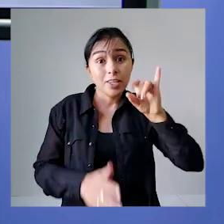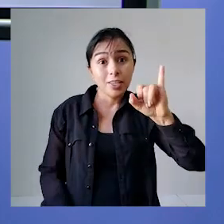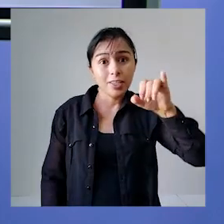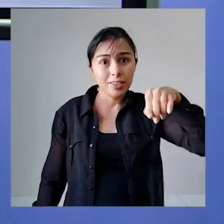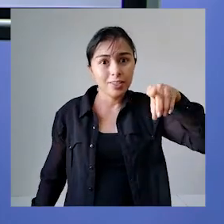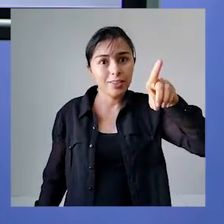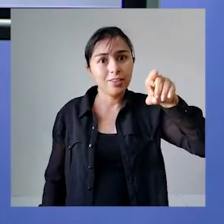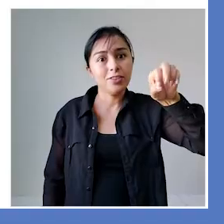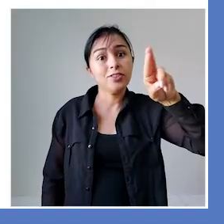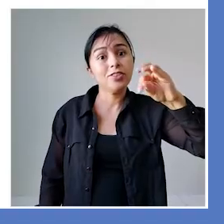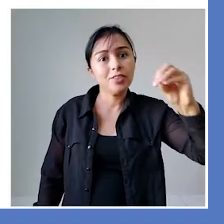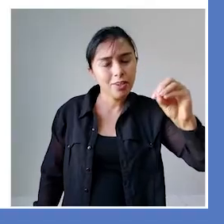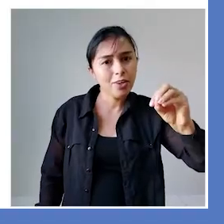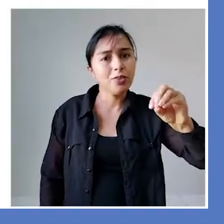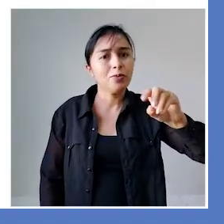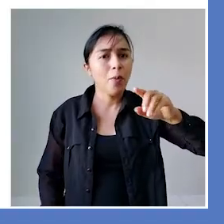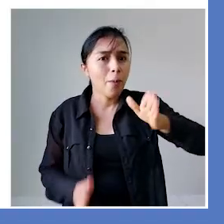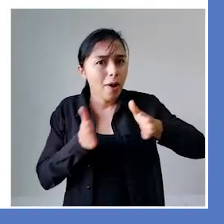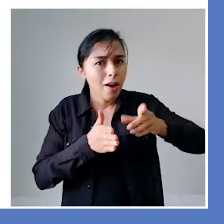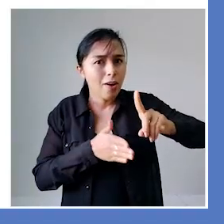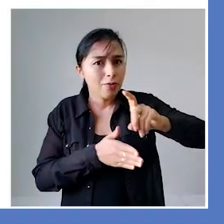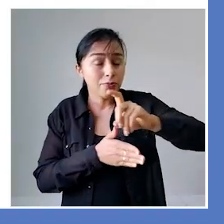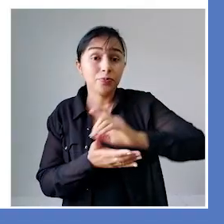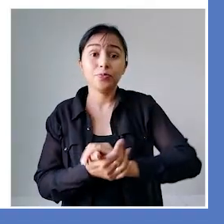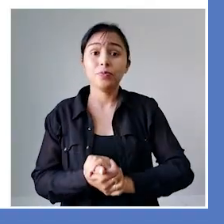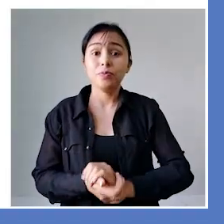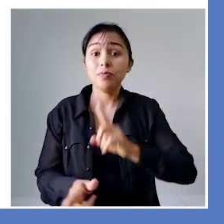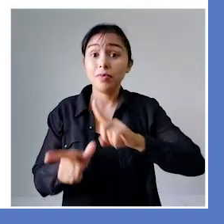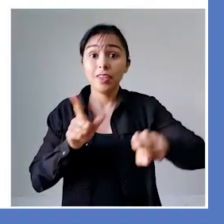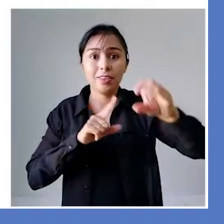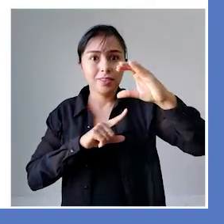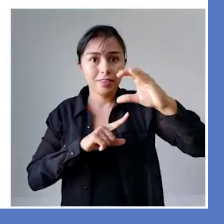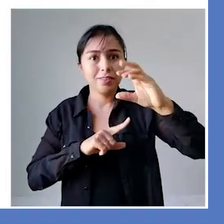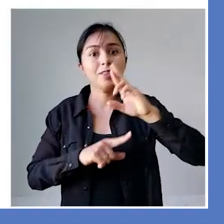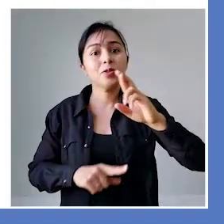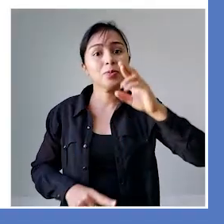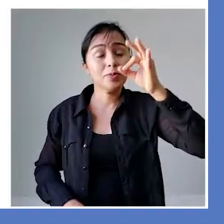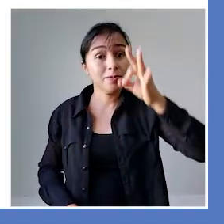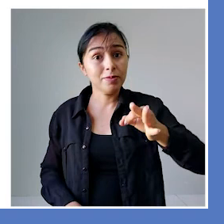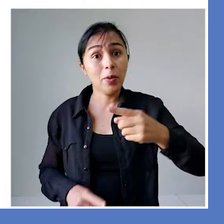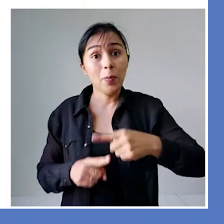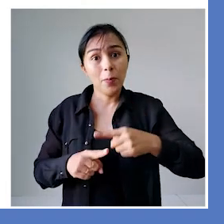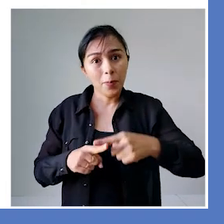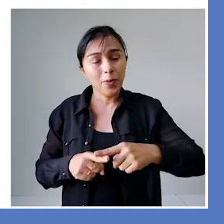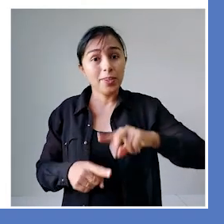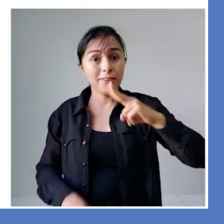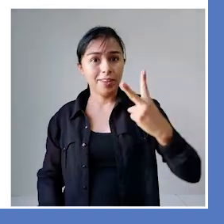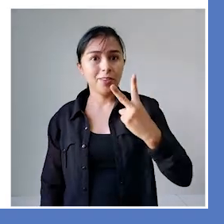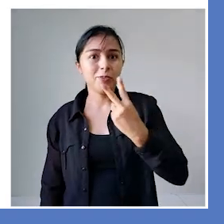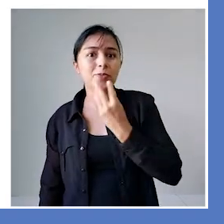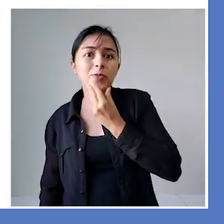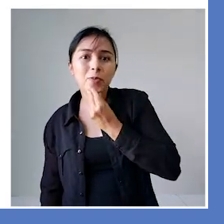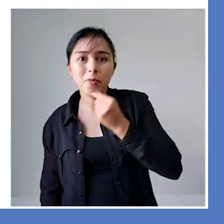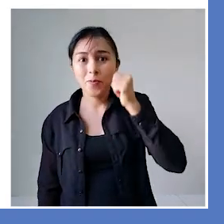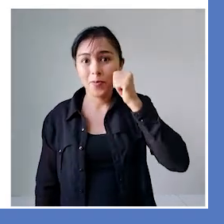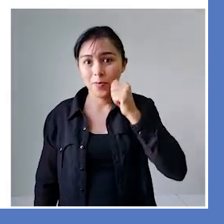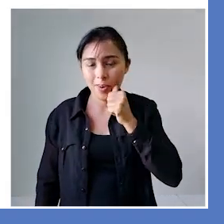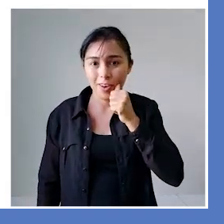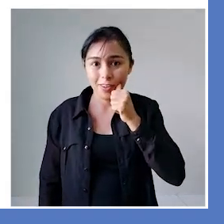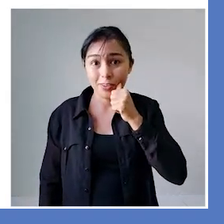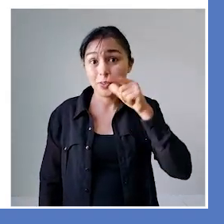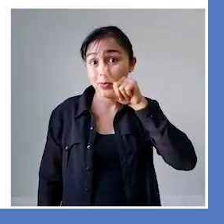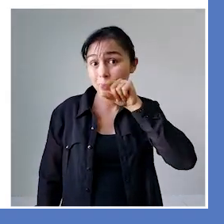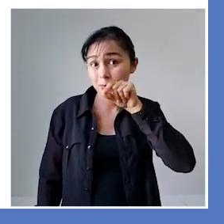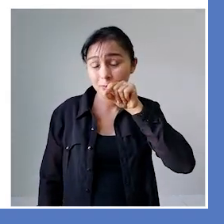São animais dioicos com sexo separado que apresentam desenvolvimento direto, não tem larva de ave. Nós temos